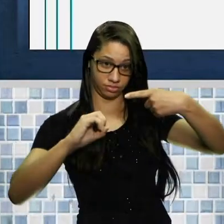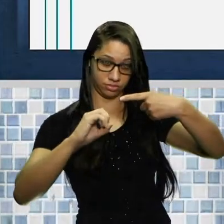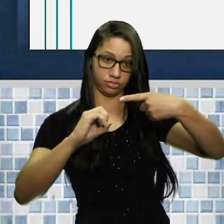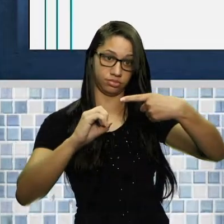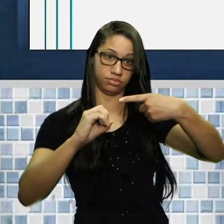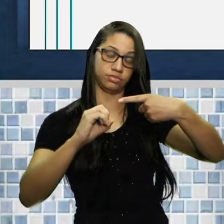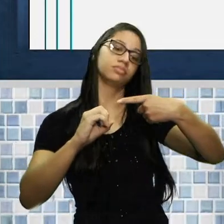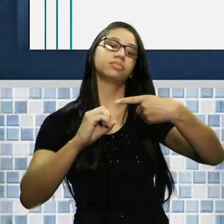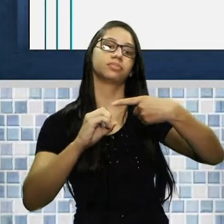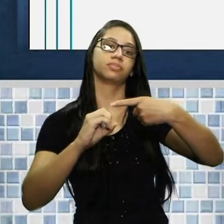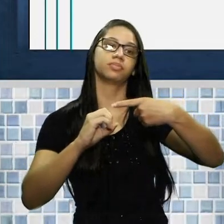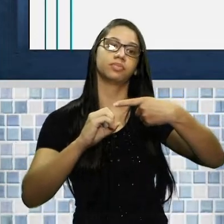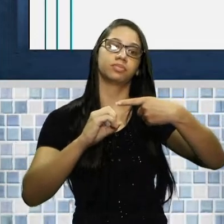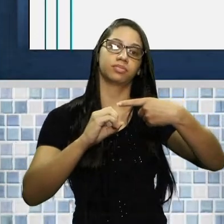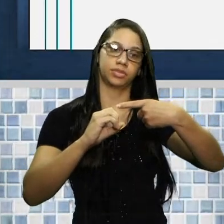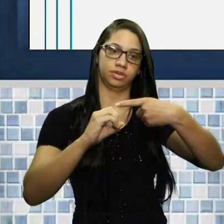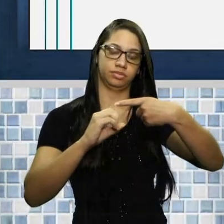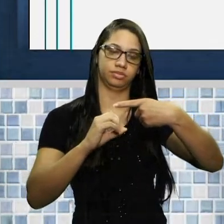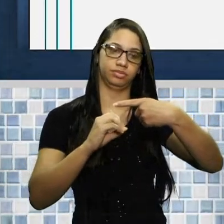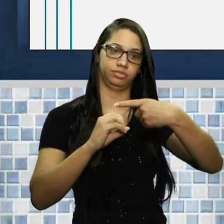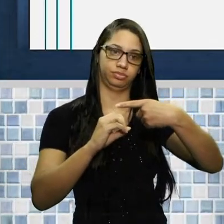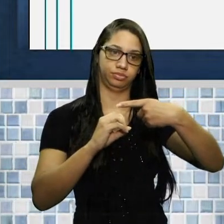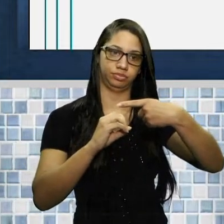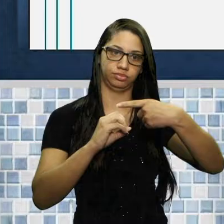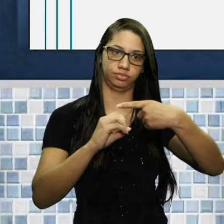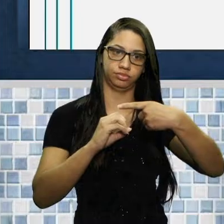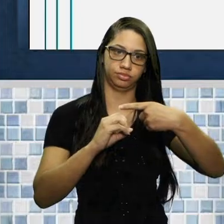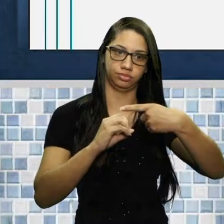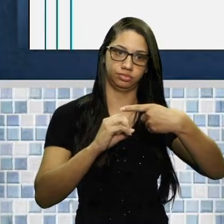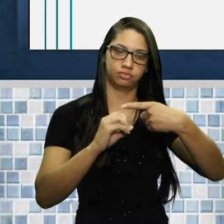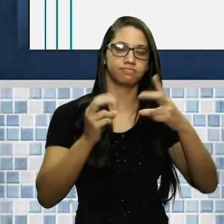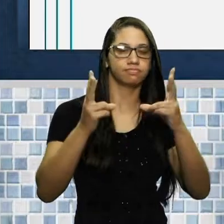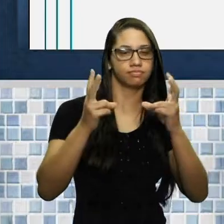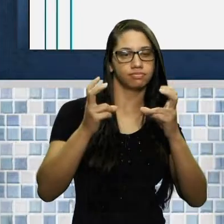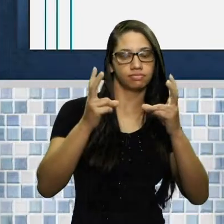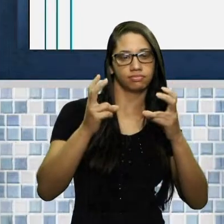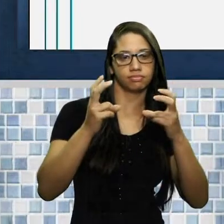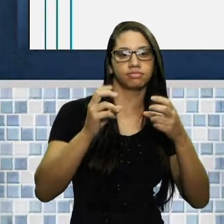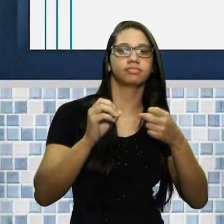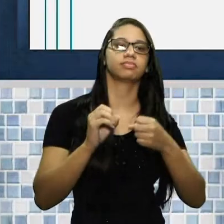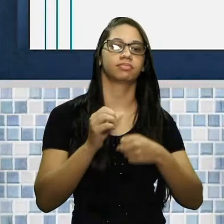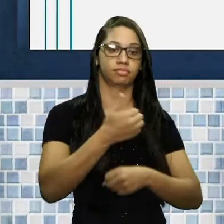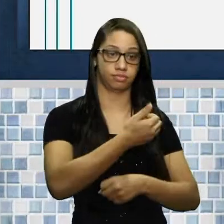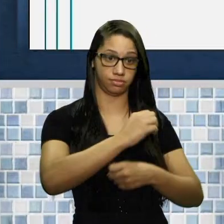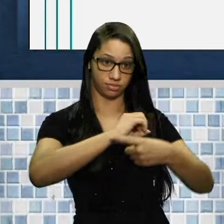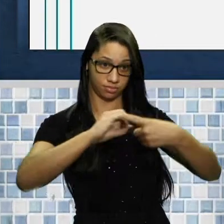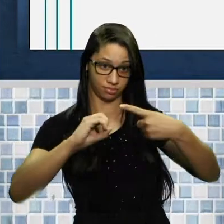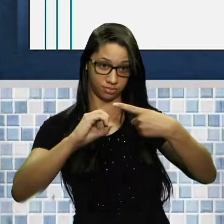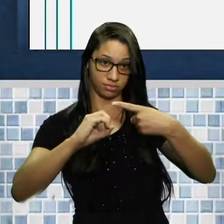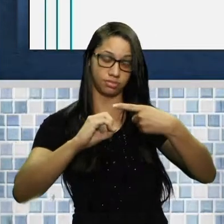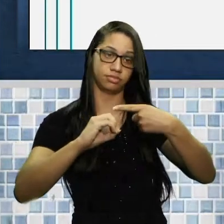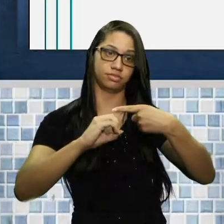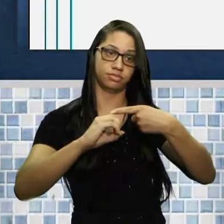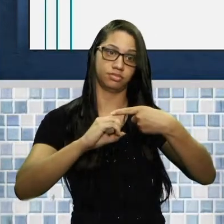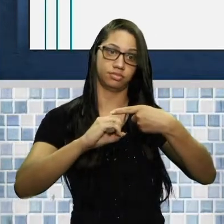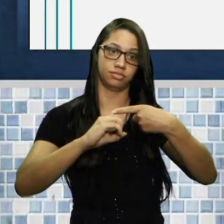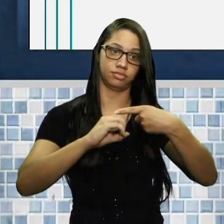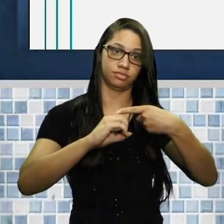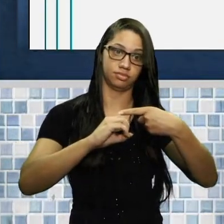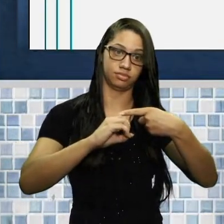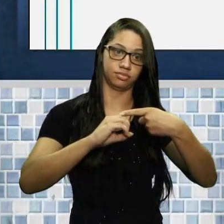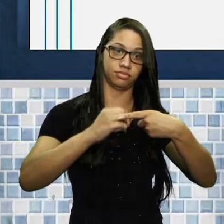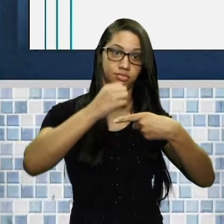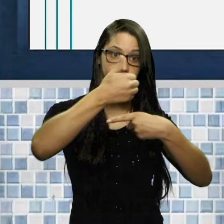o antecedente 15 e o consequente 100. Observe que o consequente 100 e o